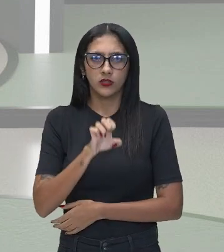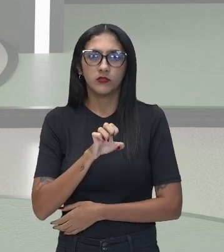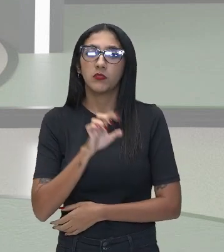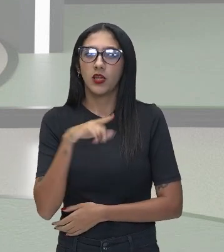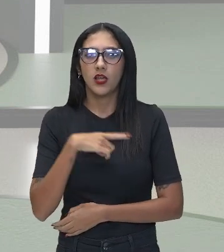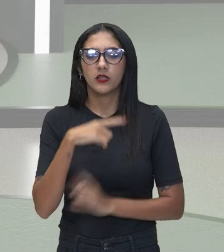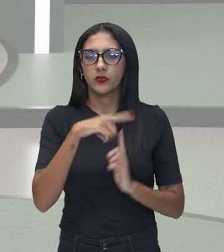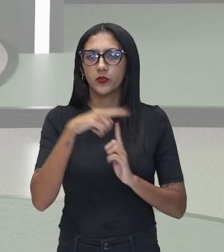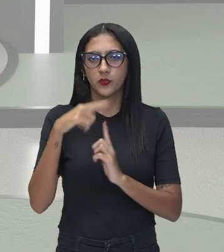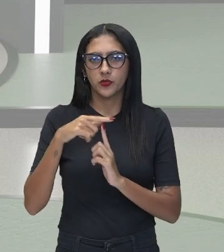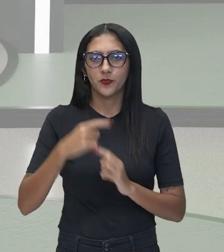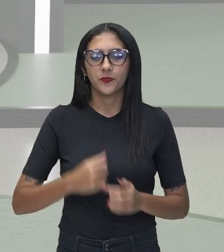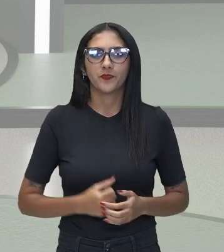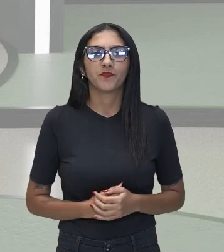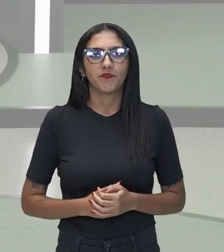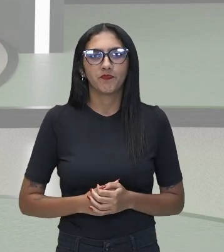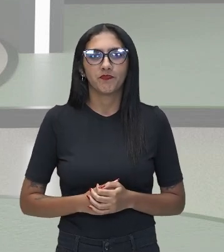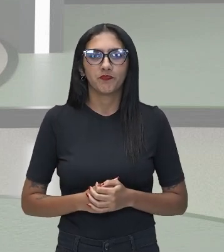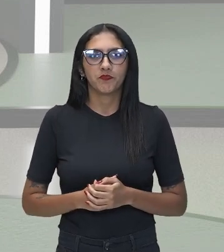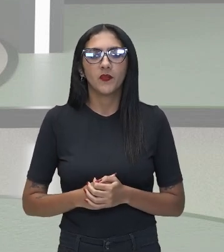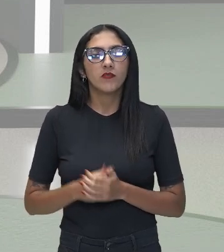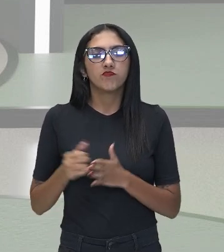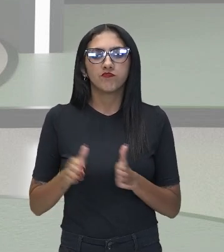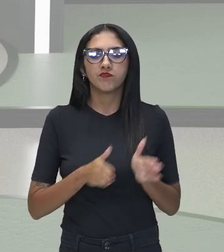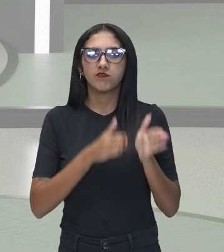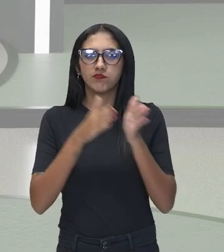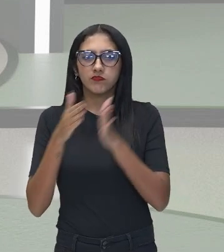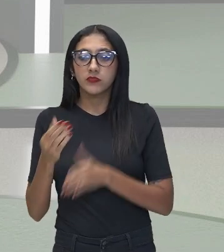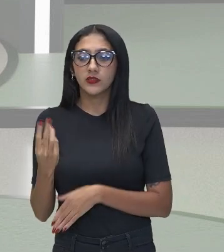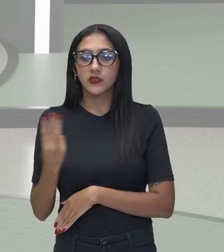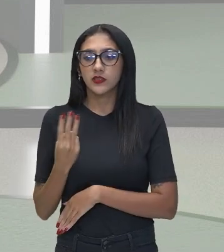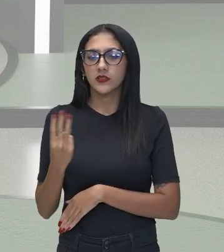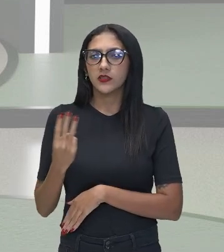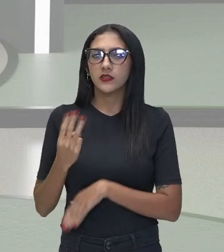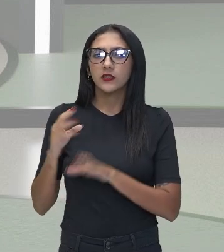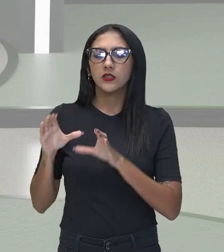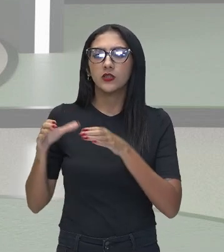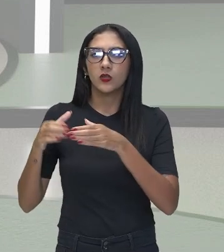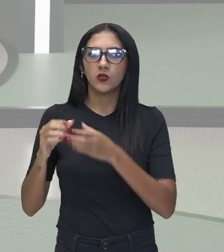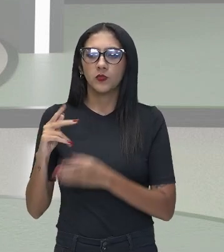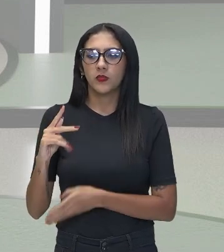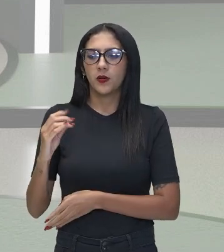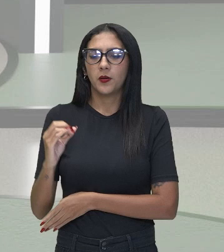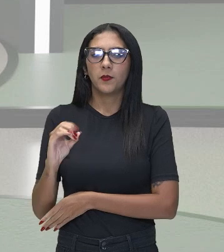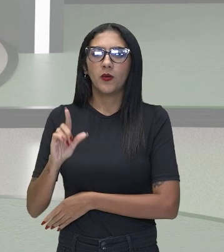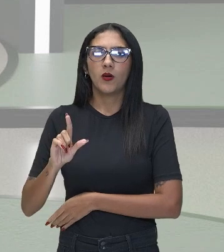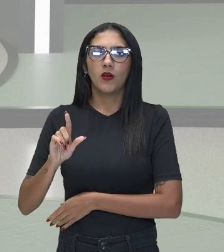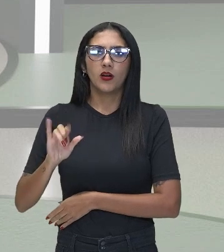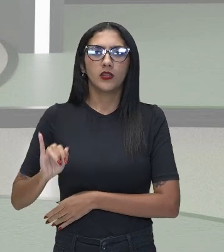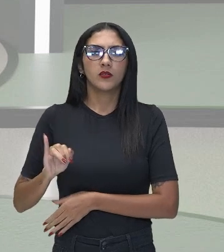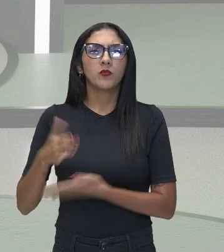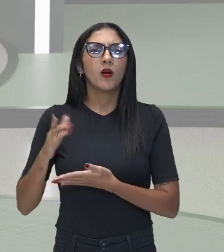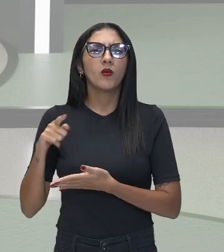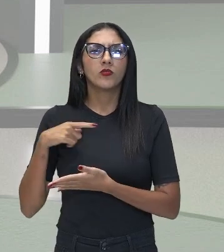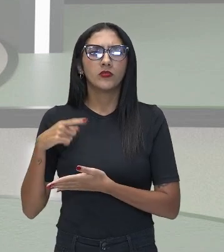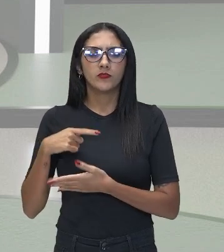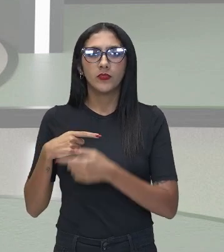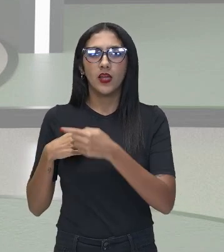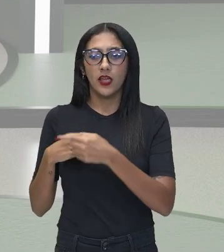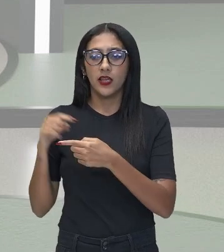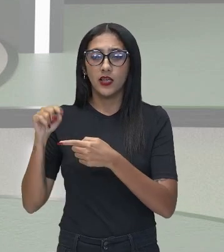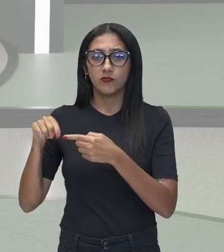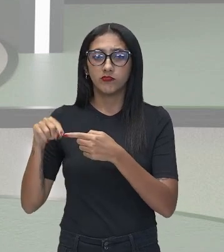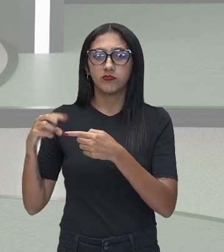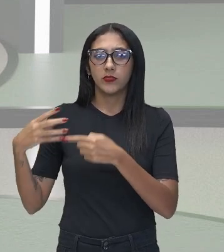oligosacarídeo. E depois dos oligosacarídeos, nós vamos ter os polissacarídeos. Quem são os polissacarídeos? São